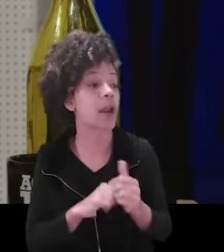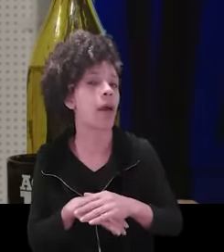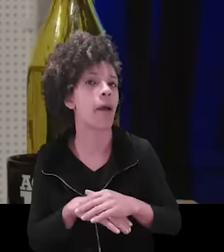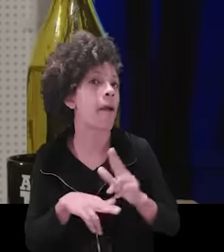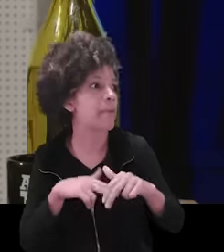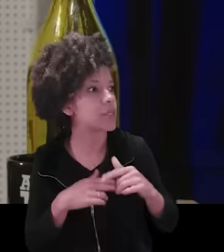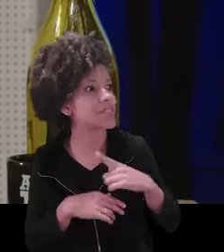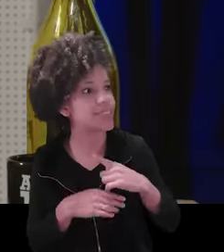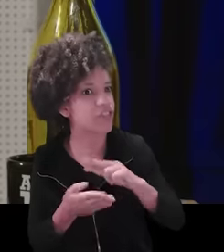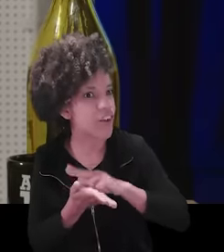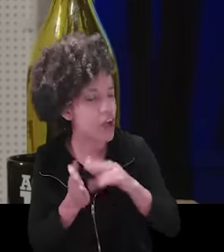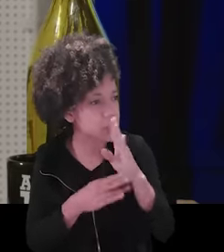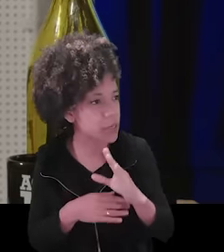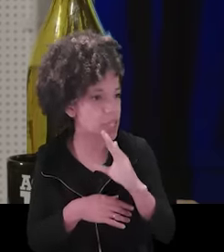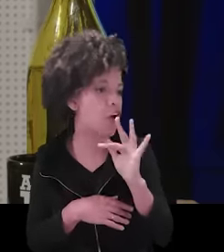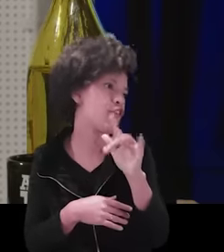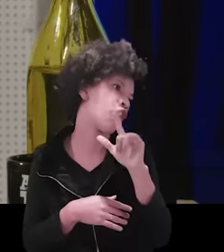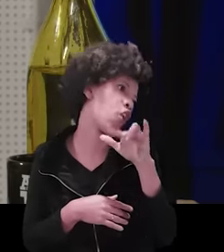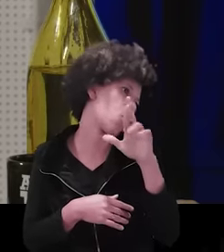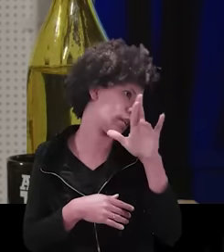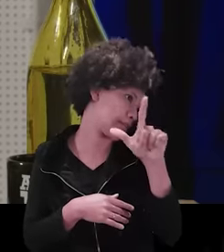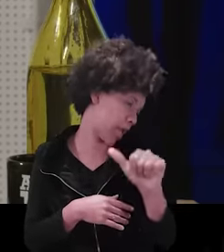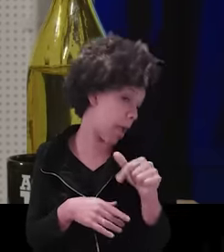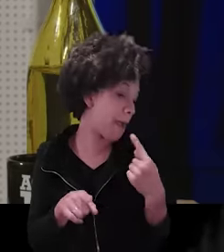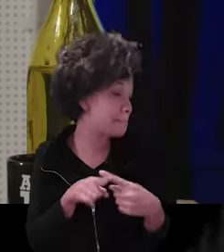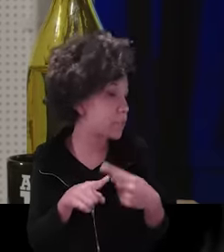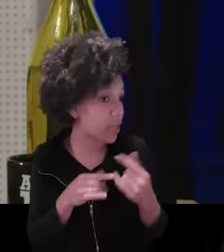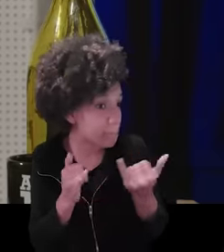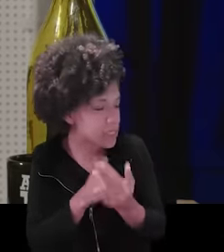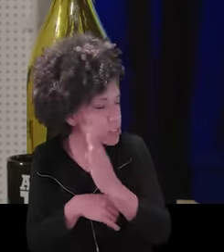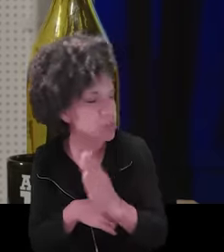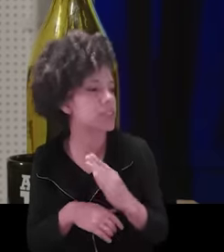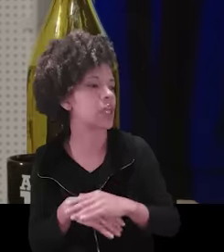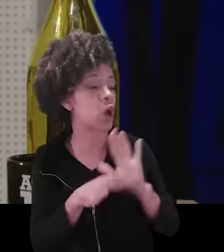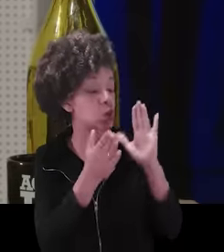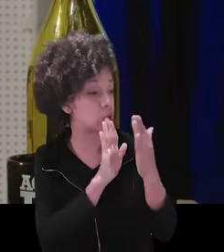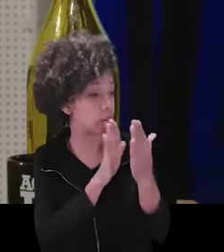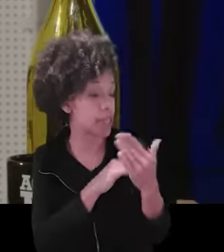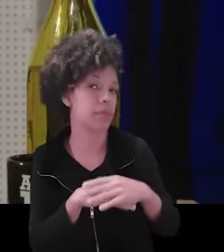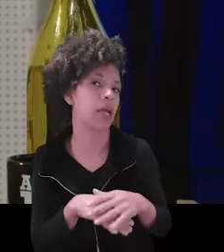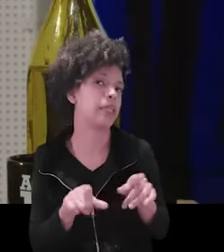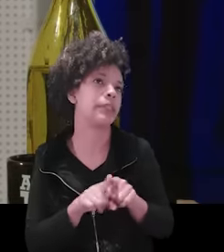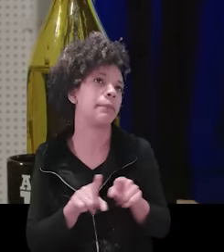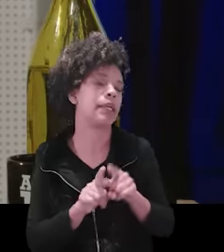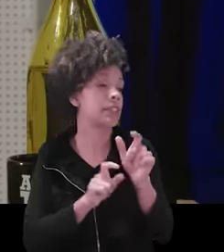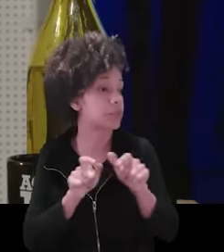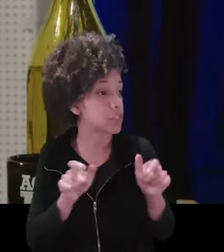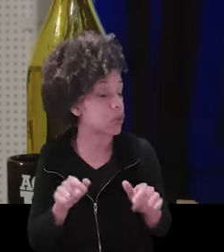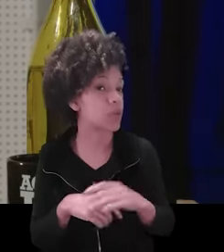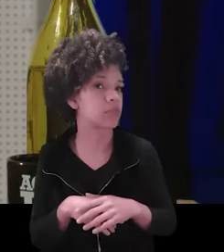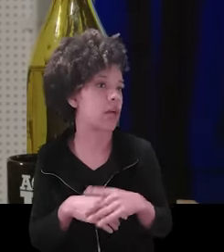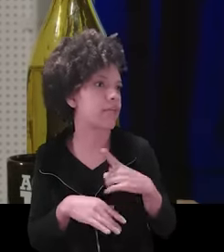adaptar pois tem que tanto brasileiro na Flórida porque a foto é muito parecida com Brasil questão de clima em